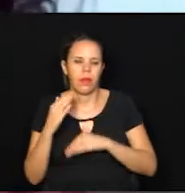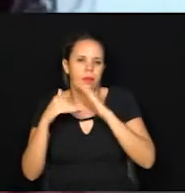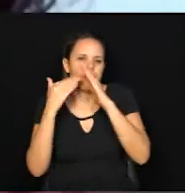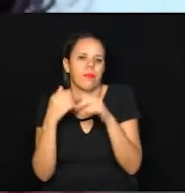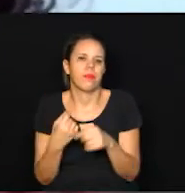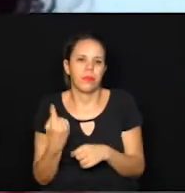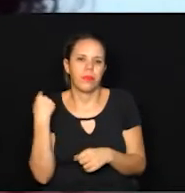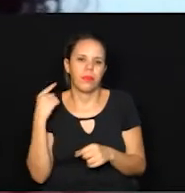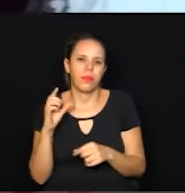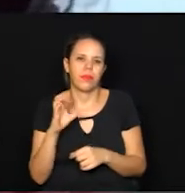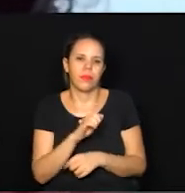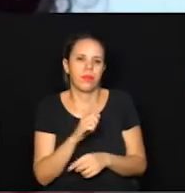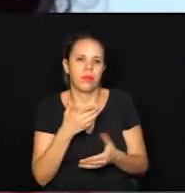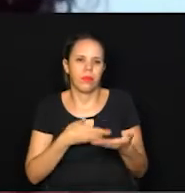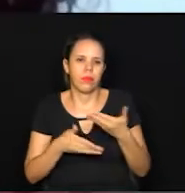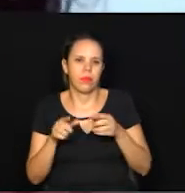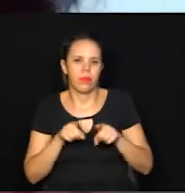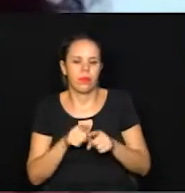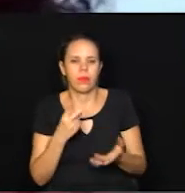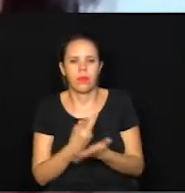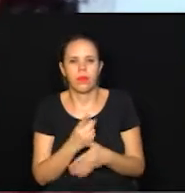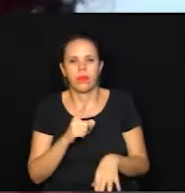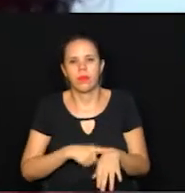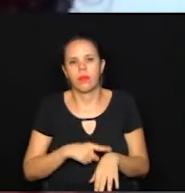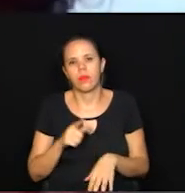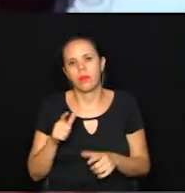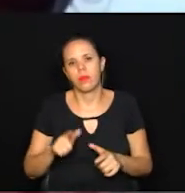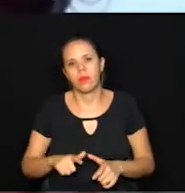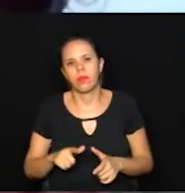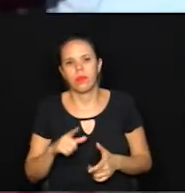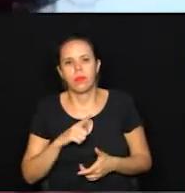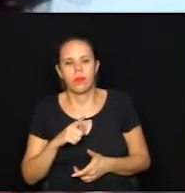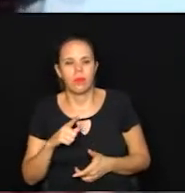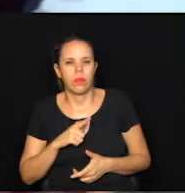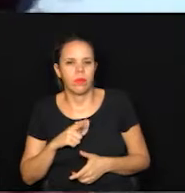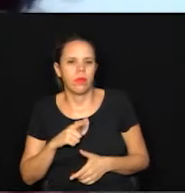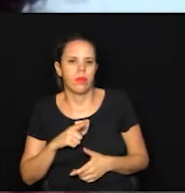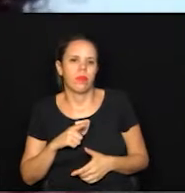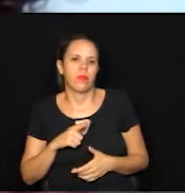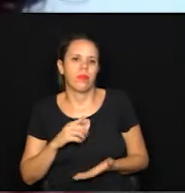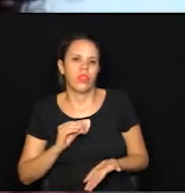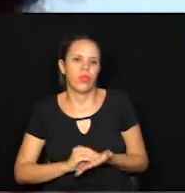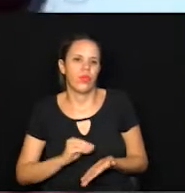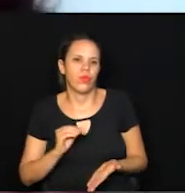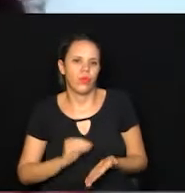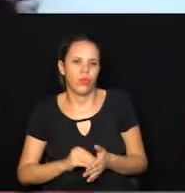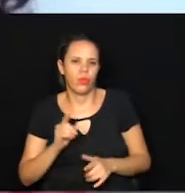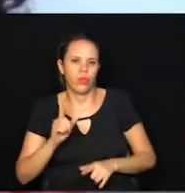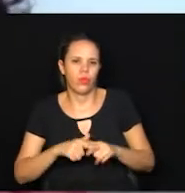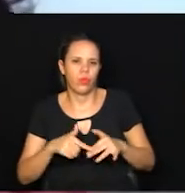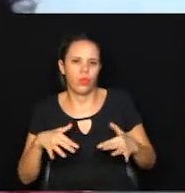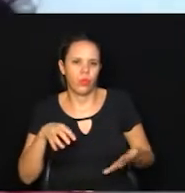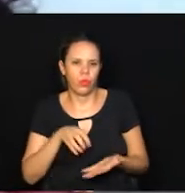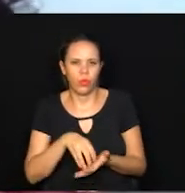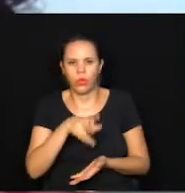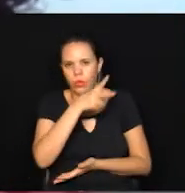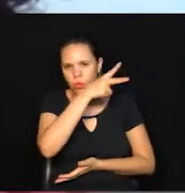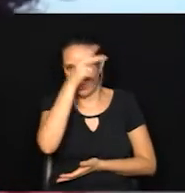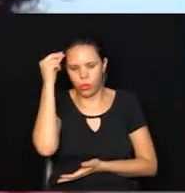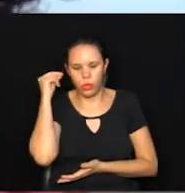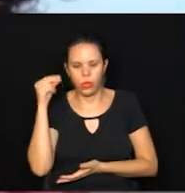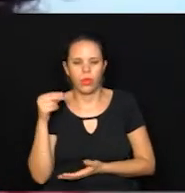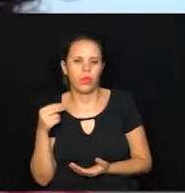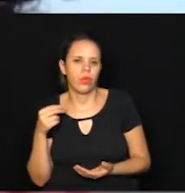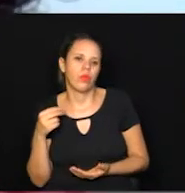construídas naquela região. Ao mesmo tempo, é uma região que tem uma carência enorme de equipamentos públicos e é uma região